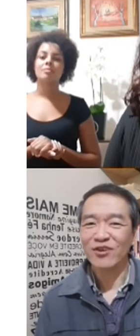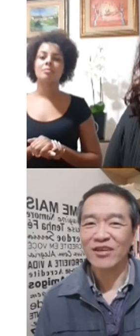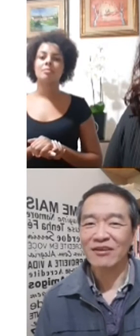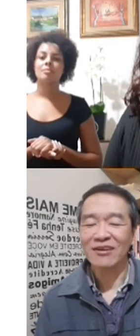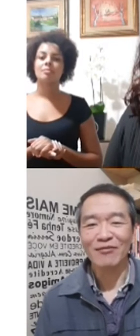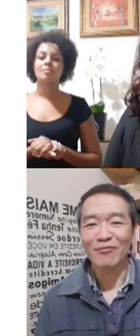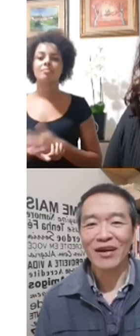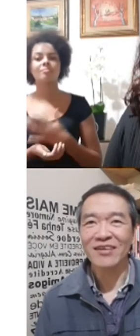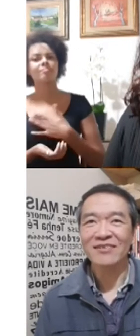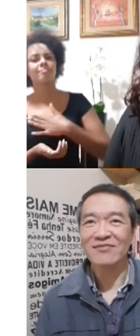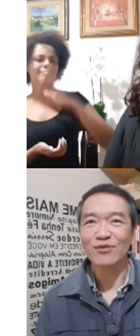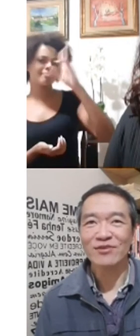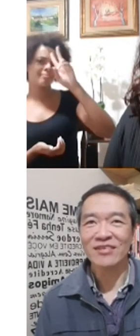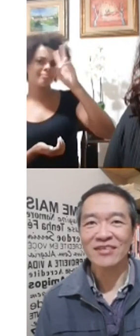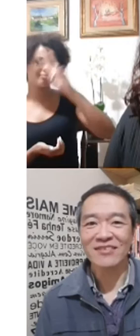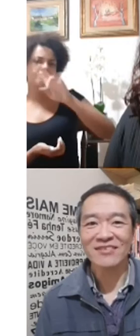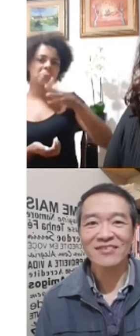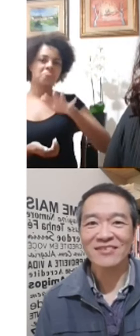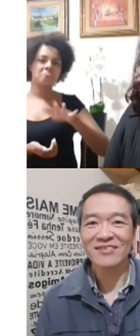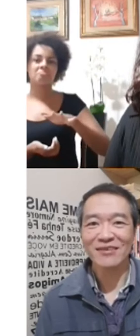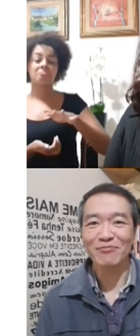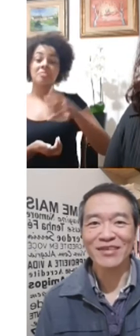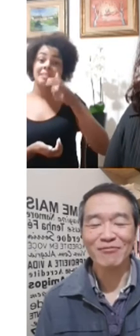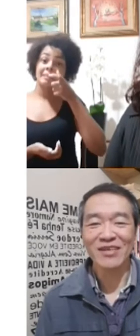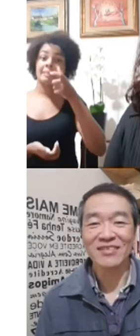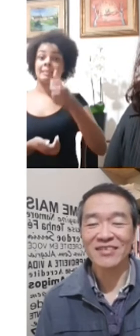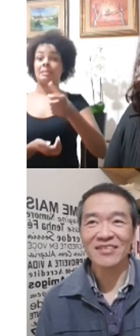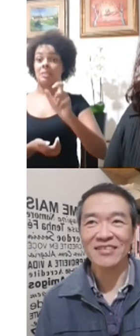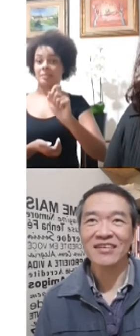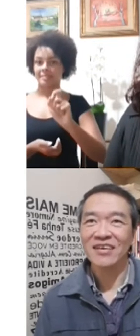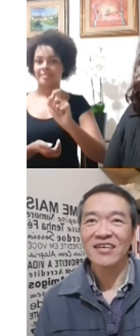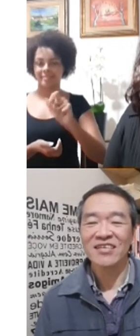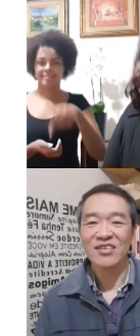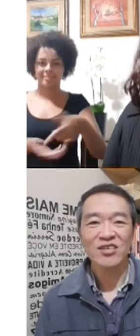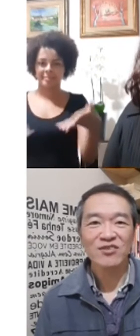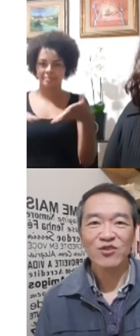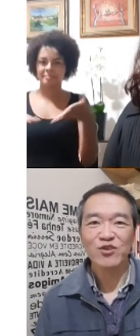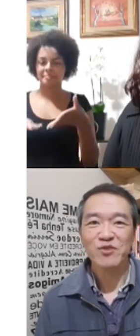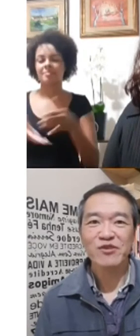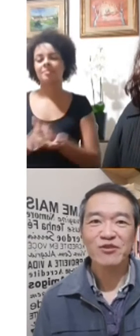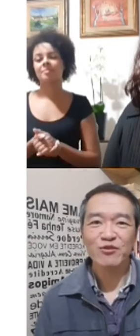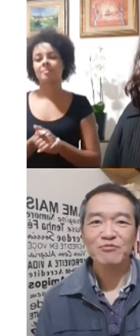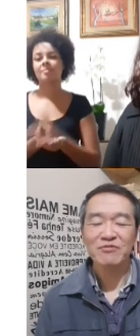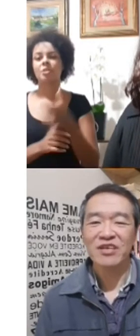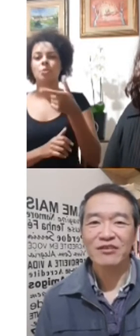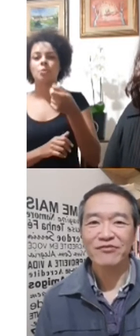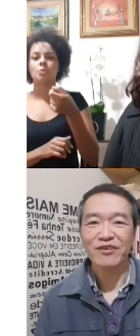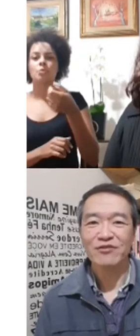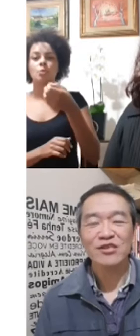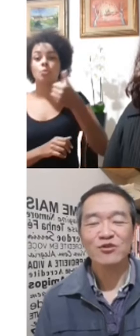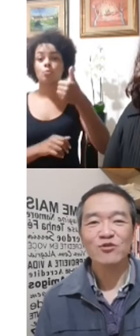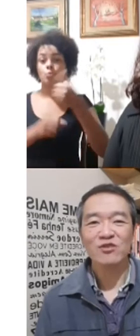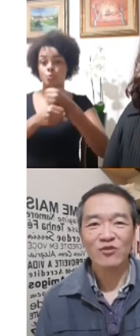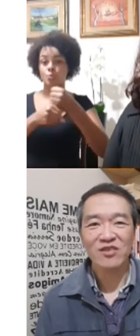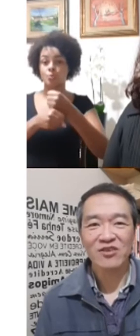A minha história, a mais, vamos dizer, interessante, que se aplica mais aqui, né? Em 2001, eu levei